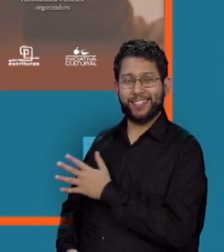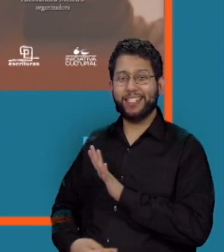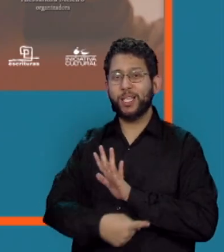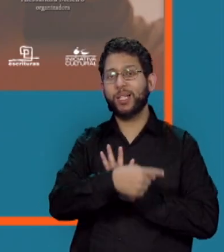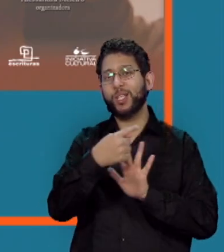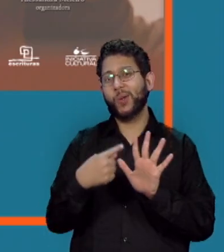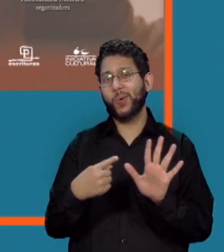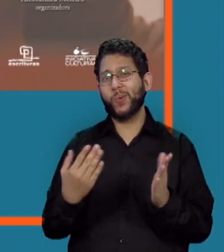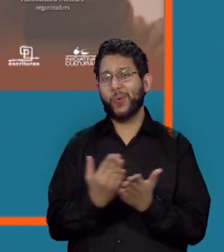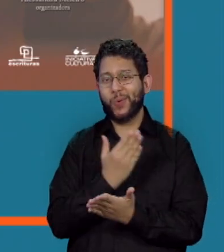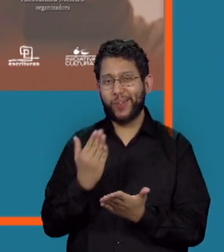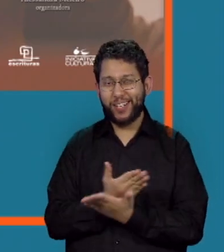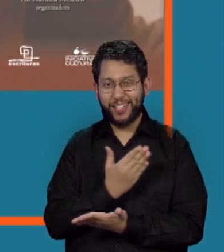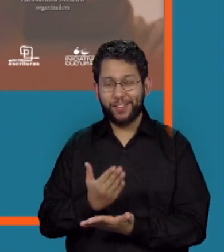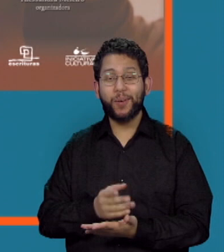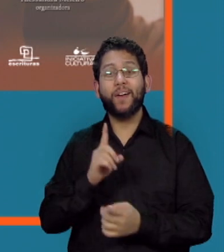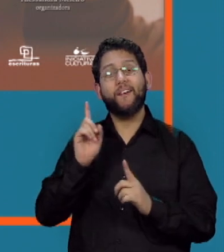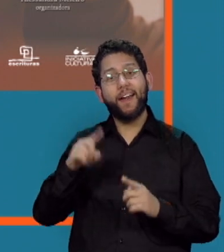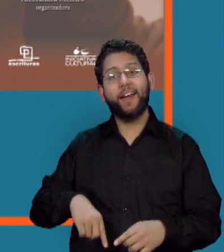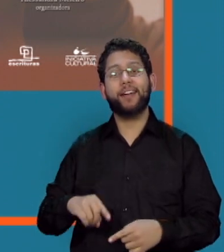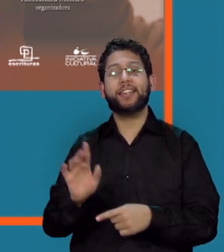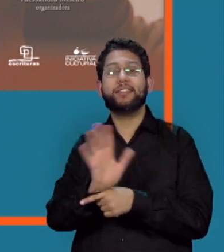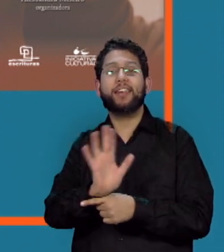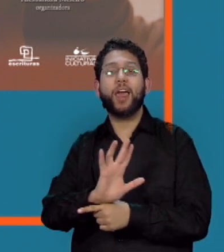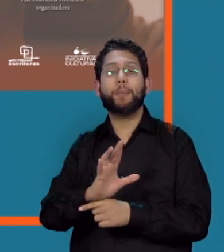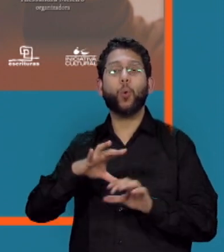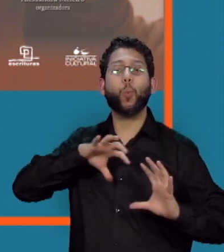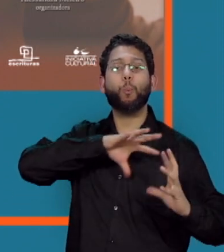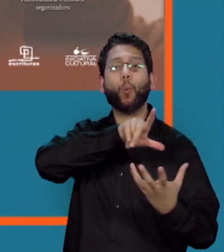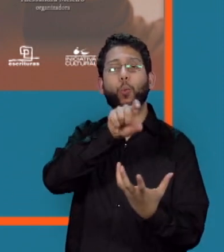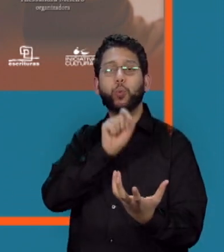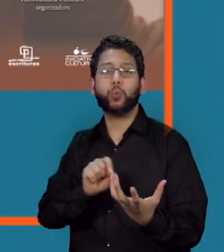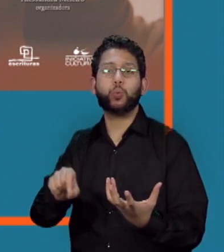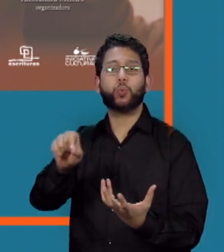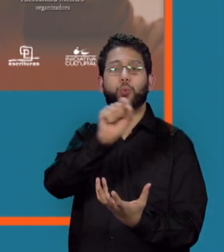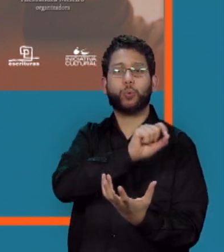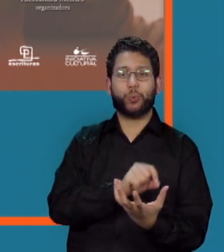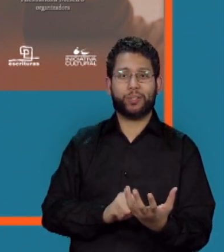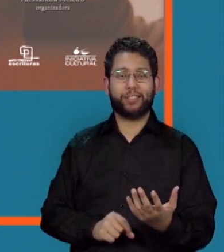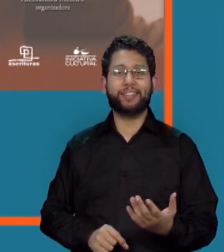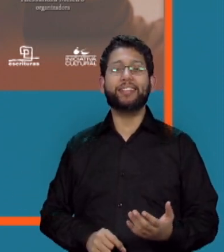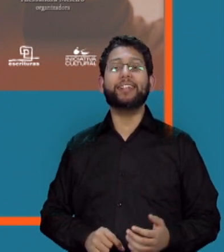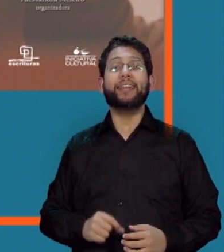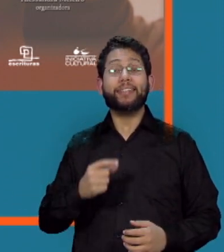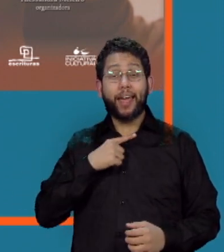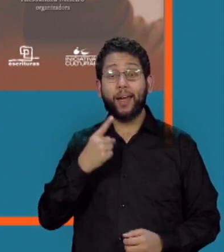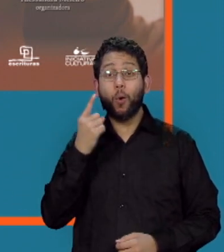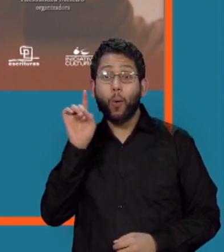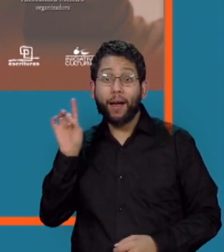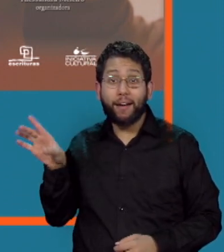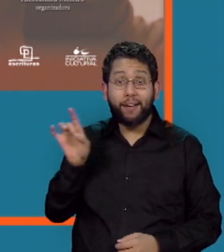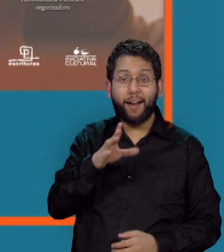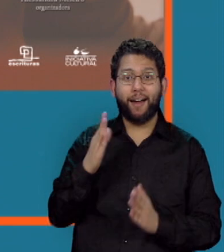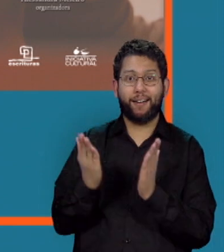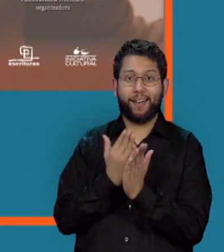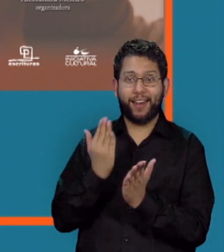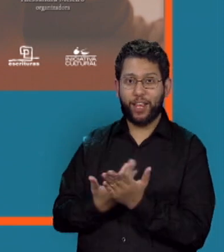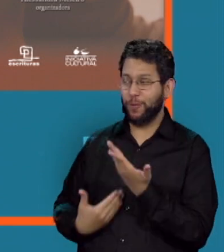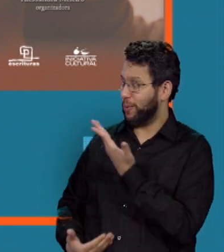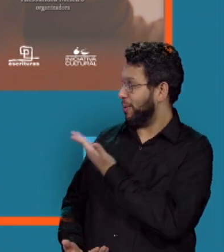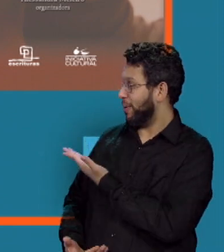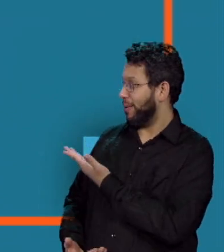título Cinema no Mundo. Cinema no Mundo, que aí eu foquei, são 5 livros e cada livro é focado